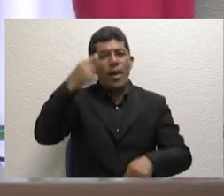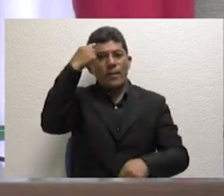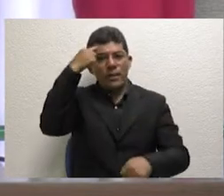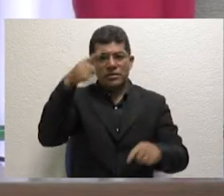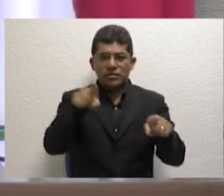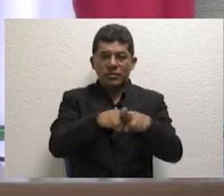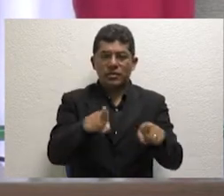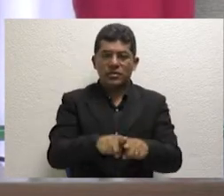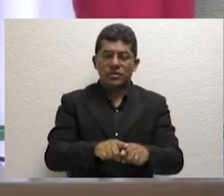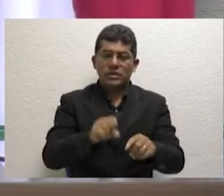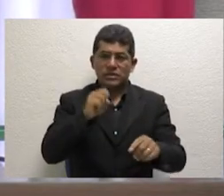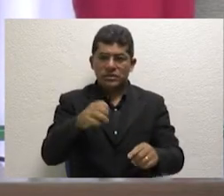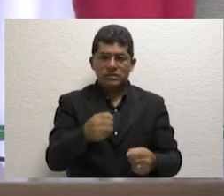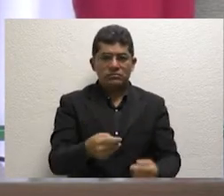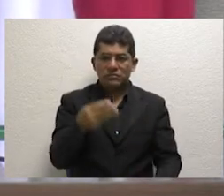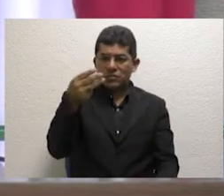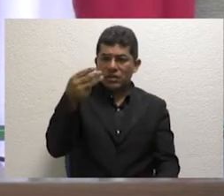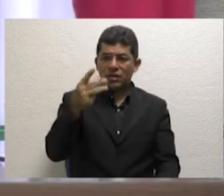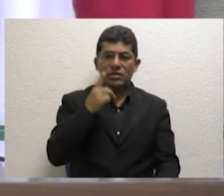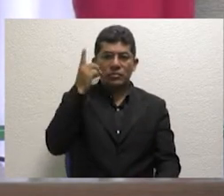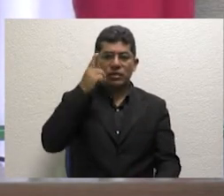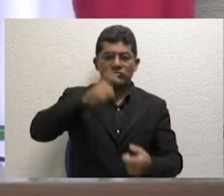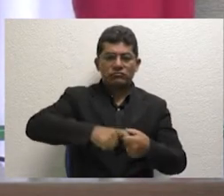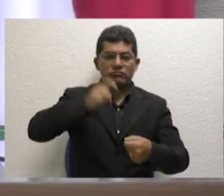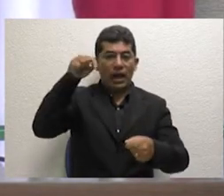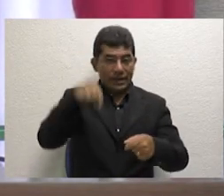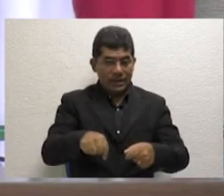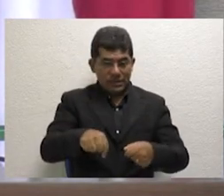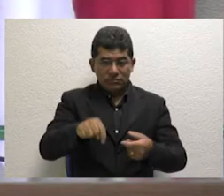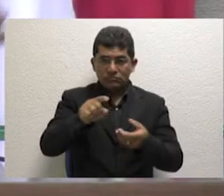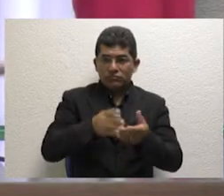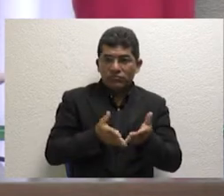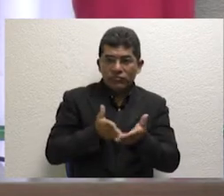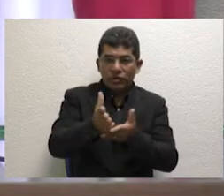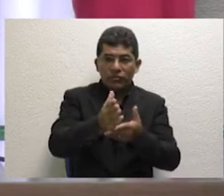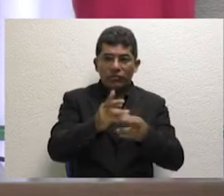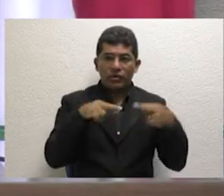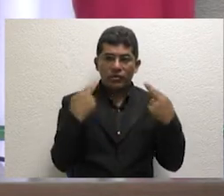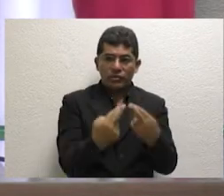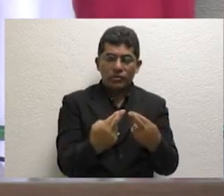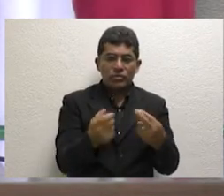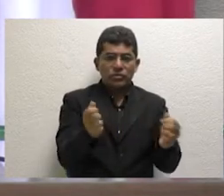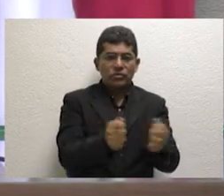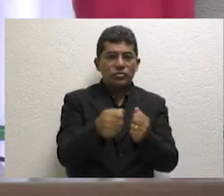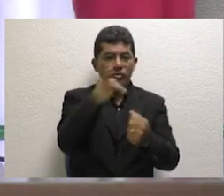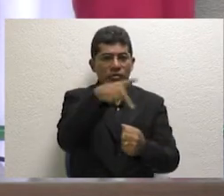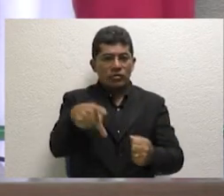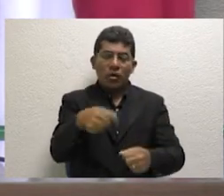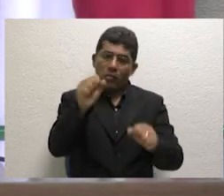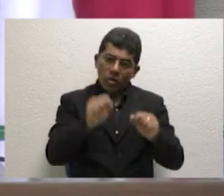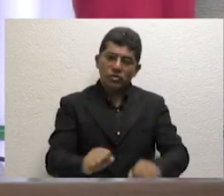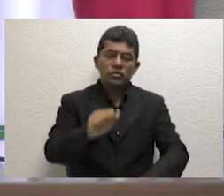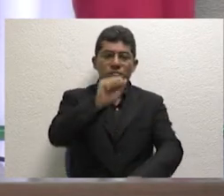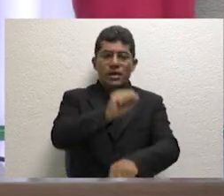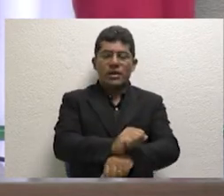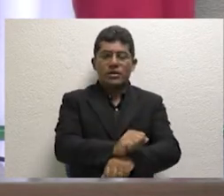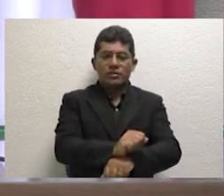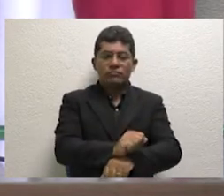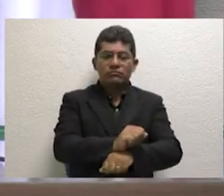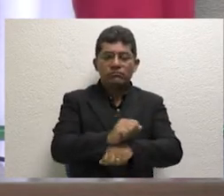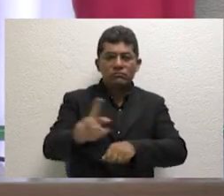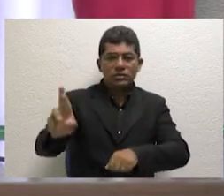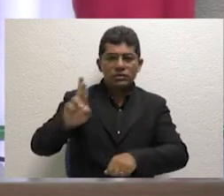se sai três deputados aqui o Wilker sai os professores os colegas professores que poderiam aguardar um